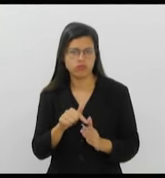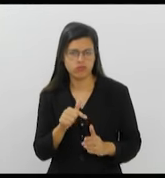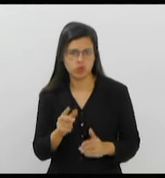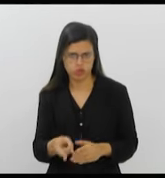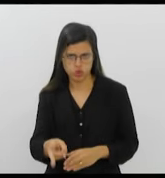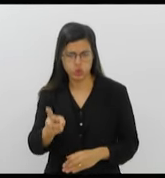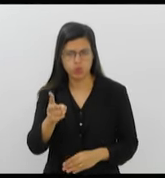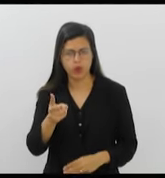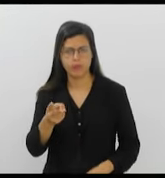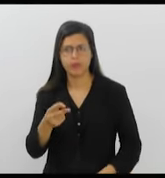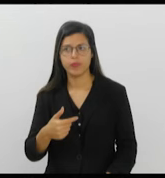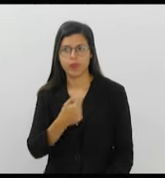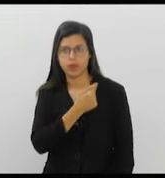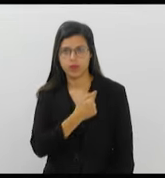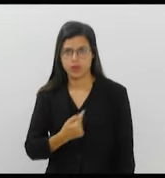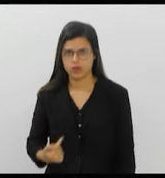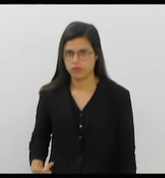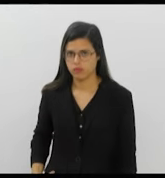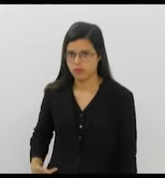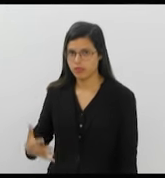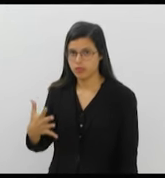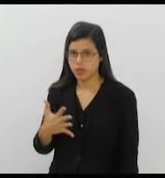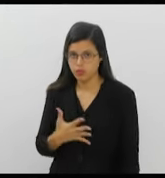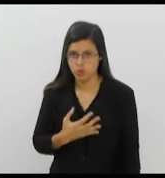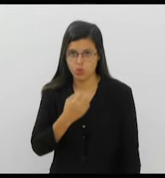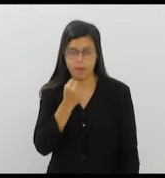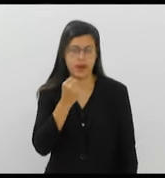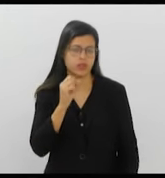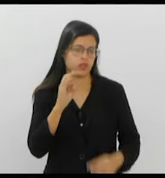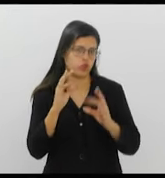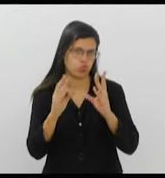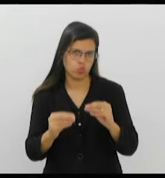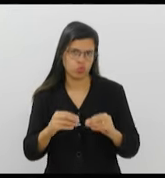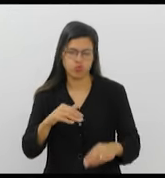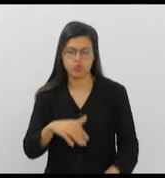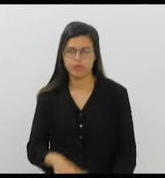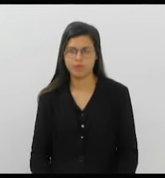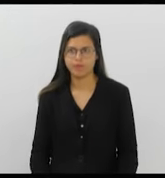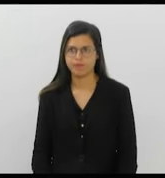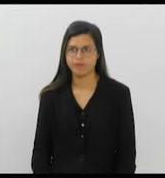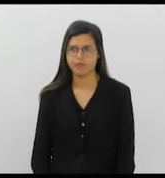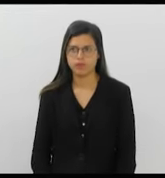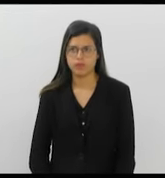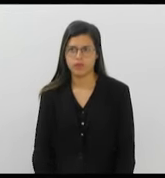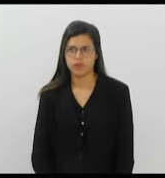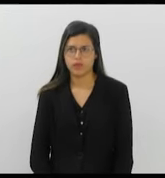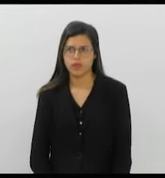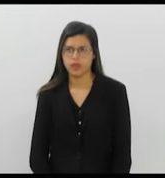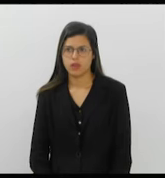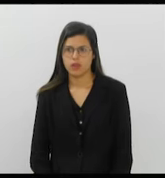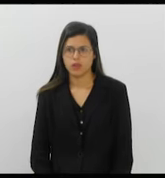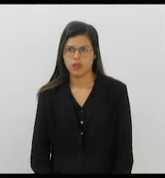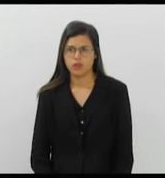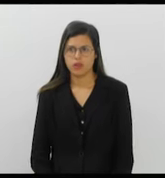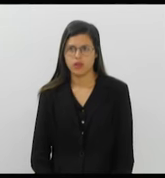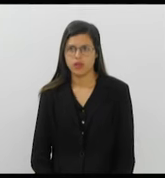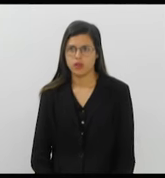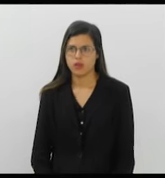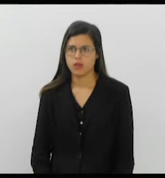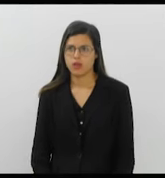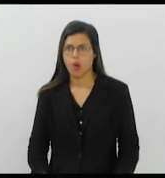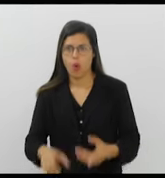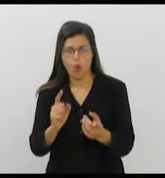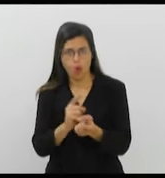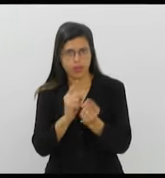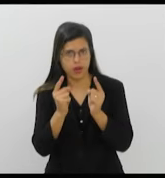para surpresa geral, contrariando o decreto dele, que